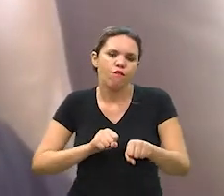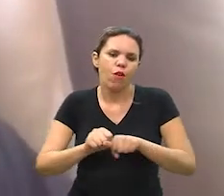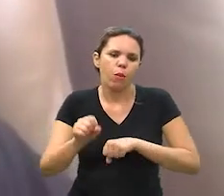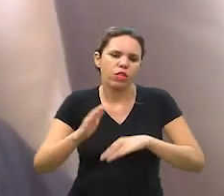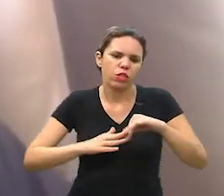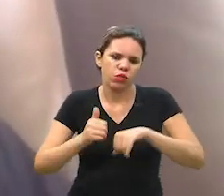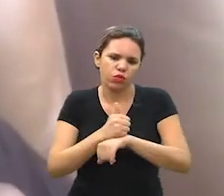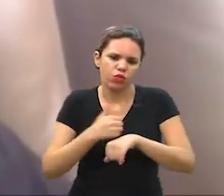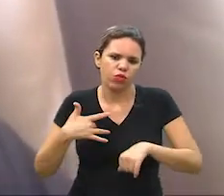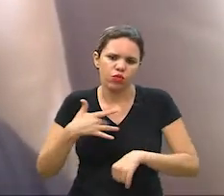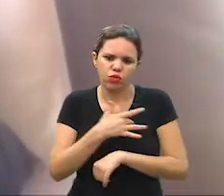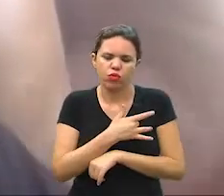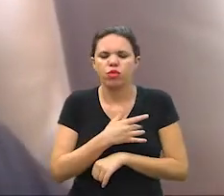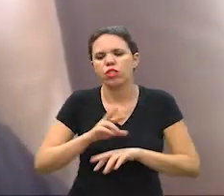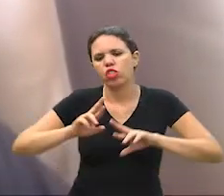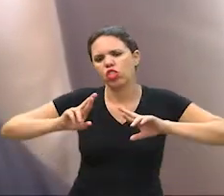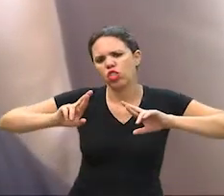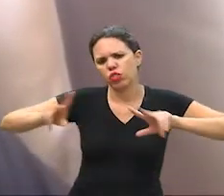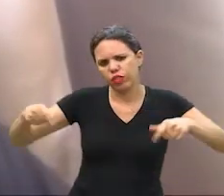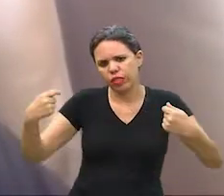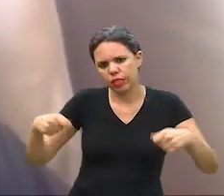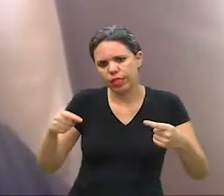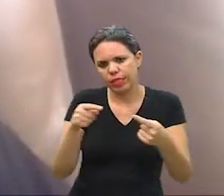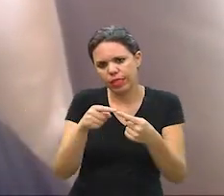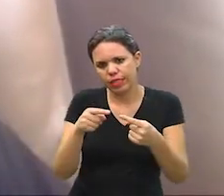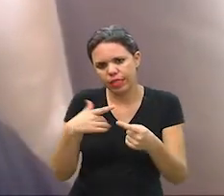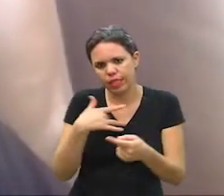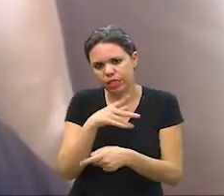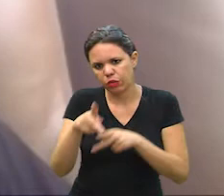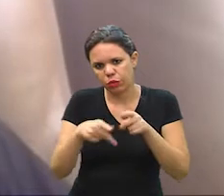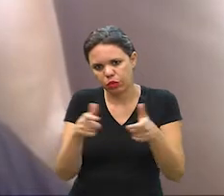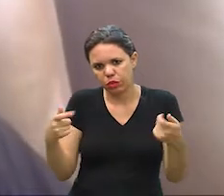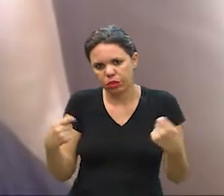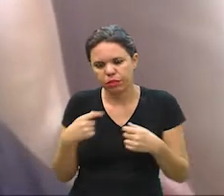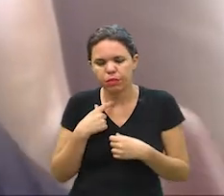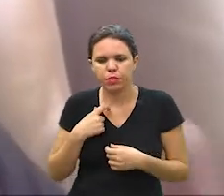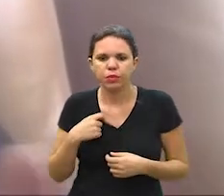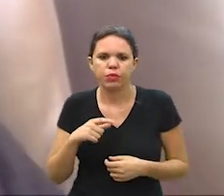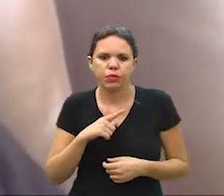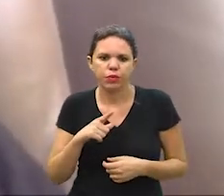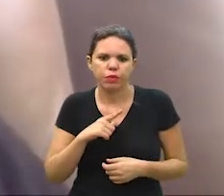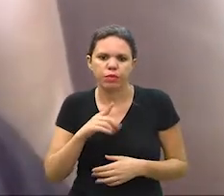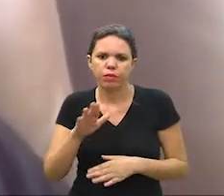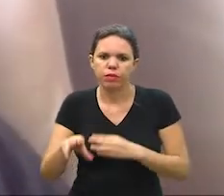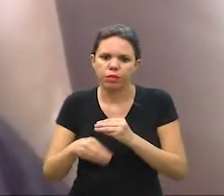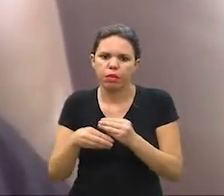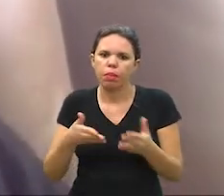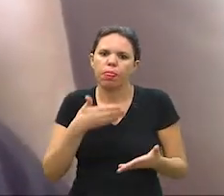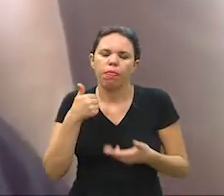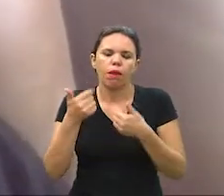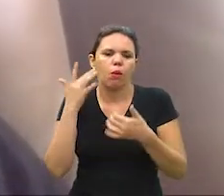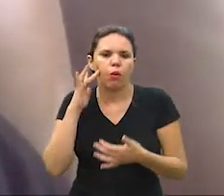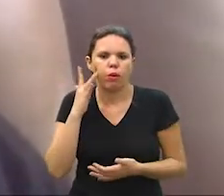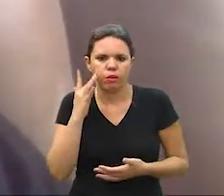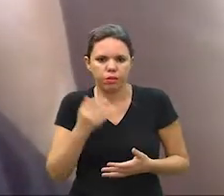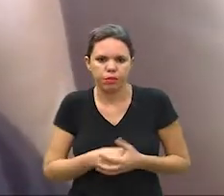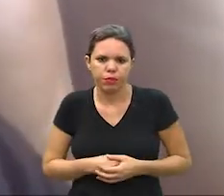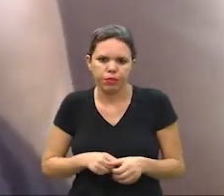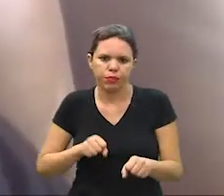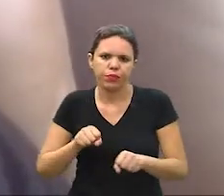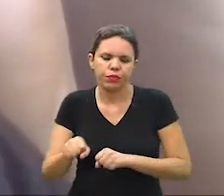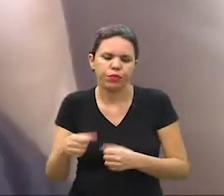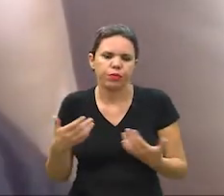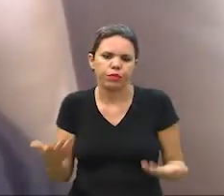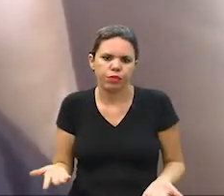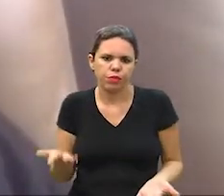de saúde distante da necessidade de saúde da população. Então, nós temos que aprimorar, e eu acho, a